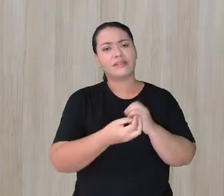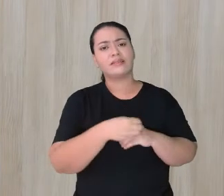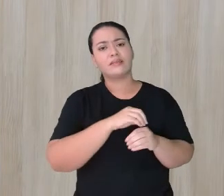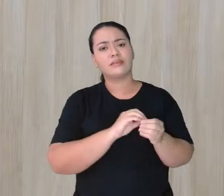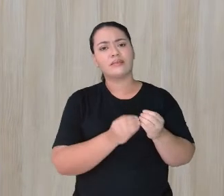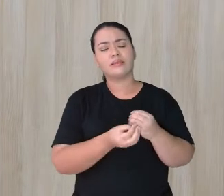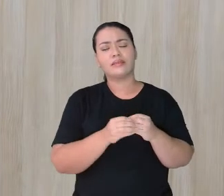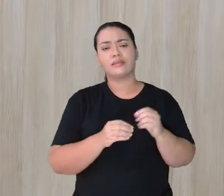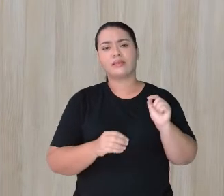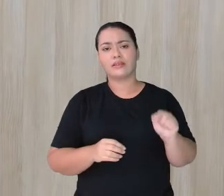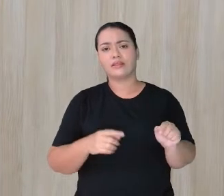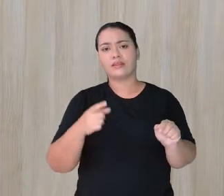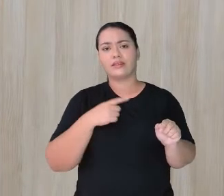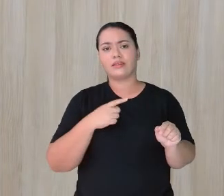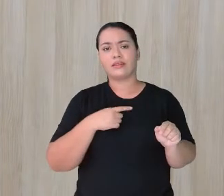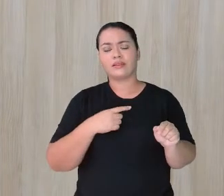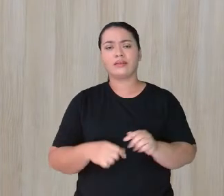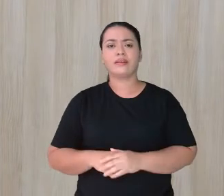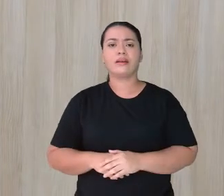o menor